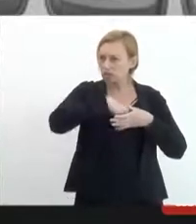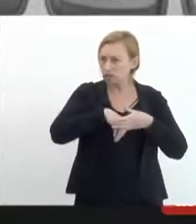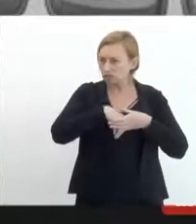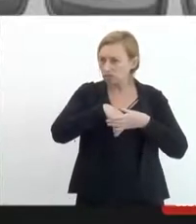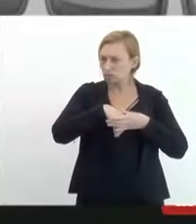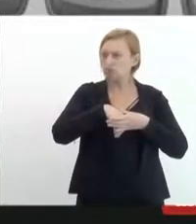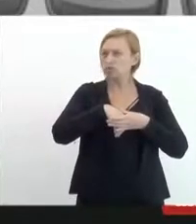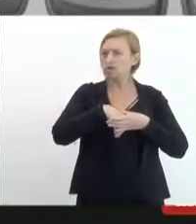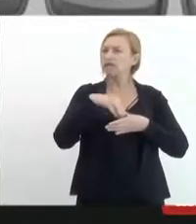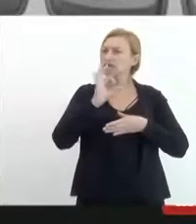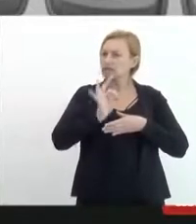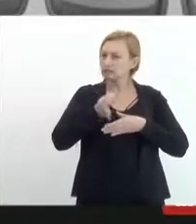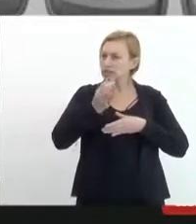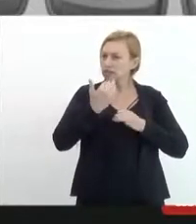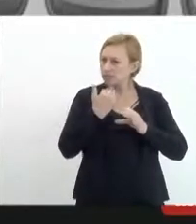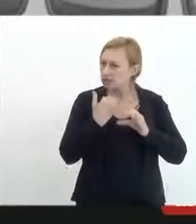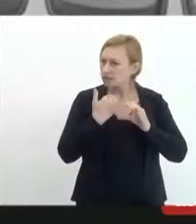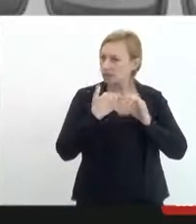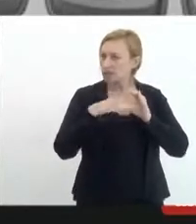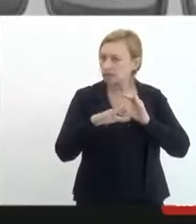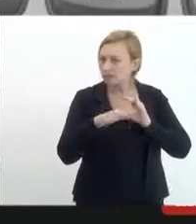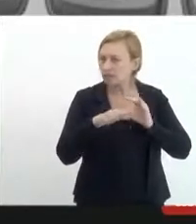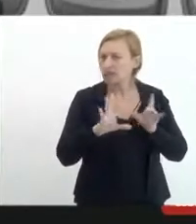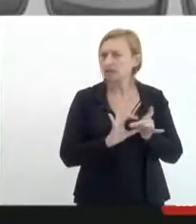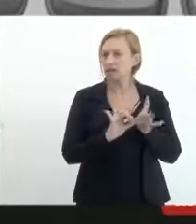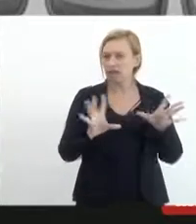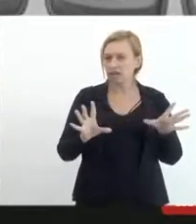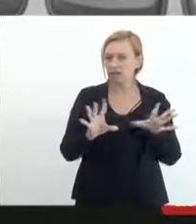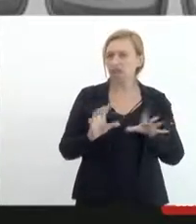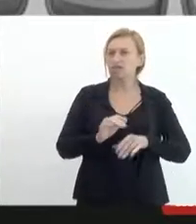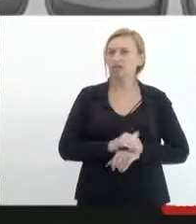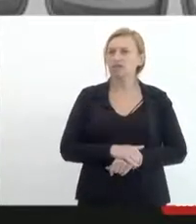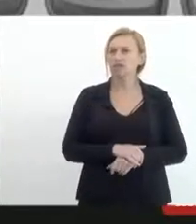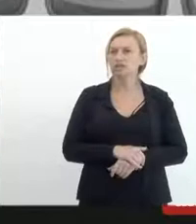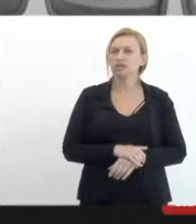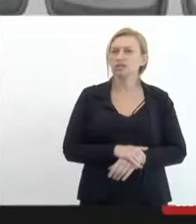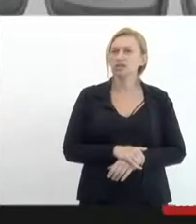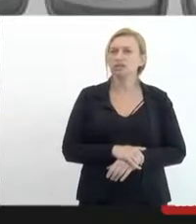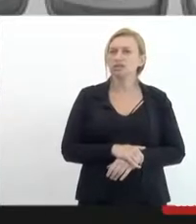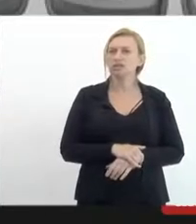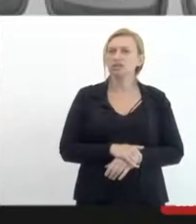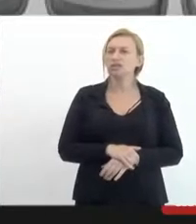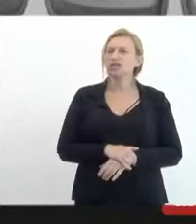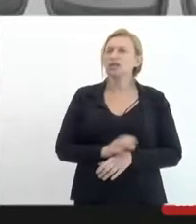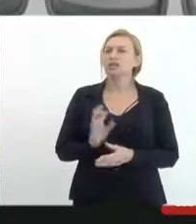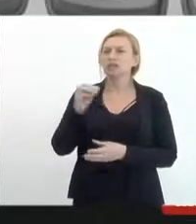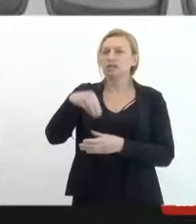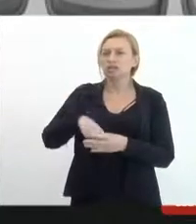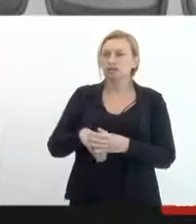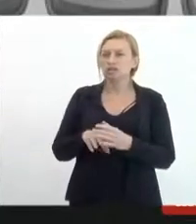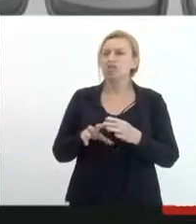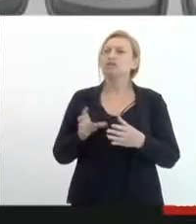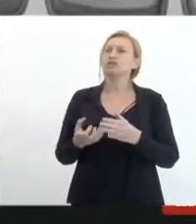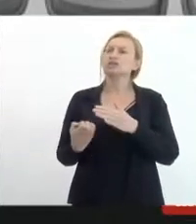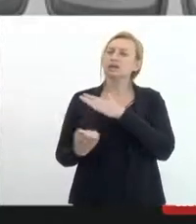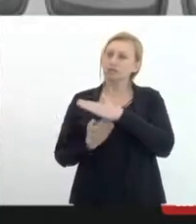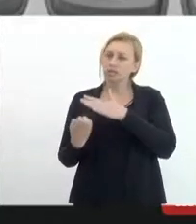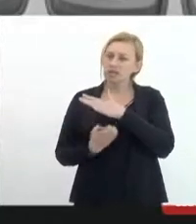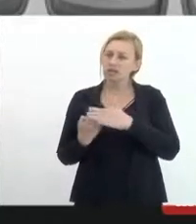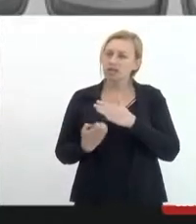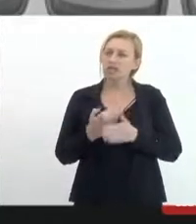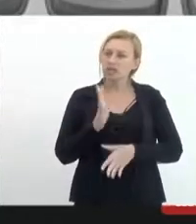e, evidentemente, encaminhada à deliberação da autoridade competente dentro da companhia, conforme a governança